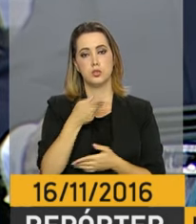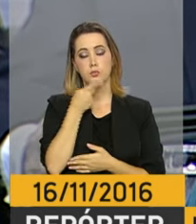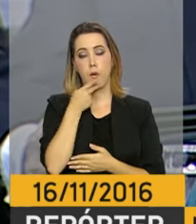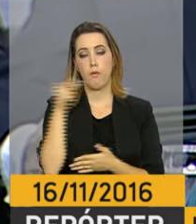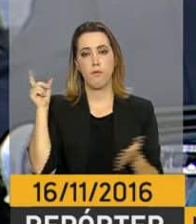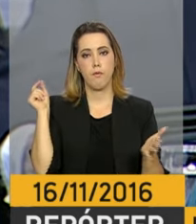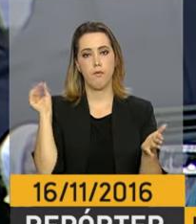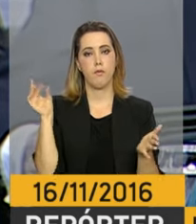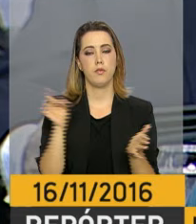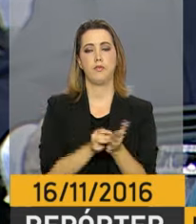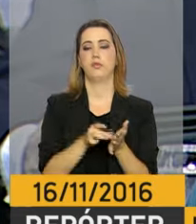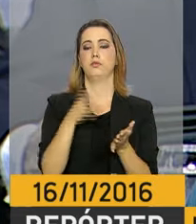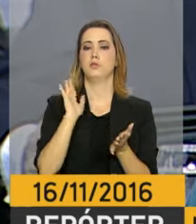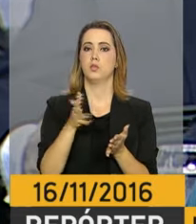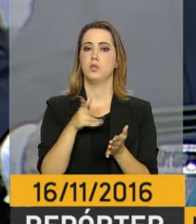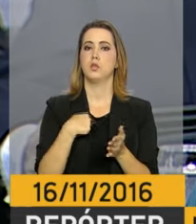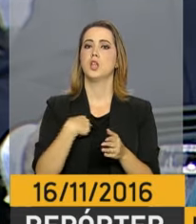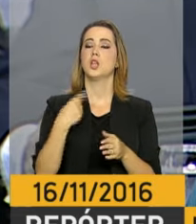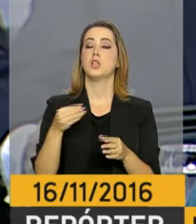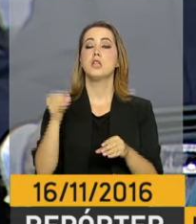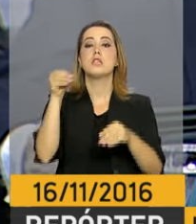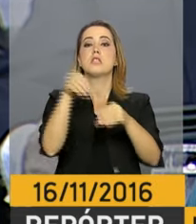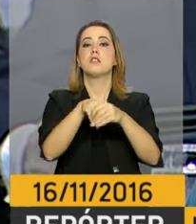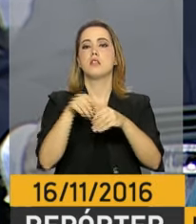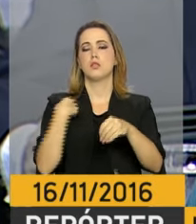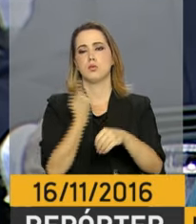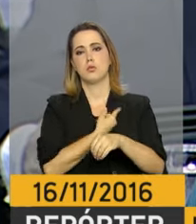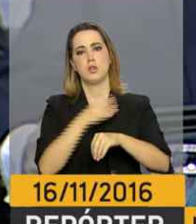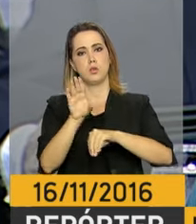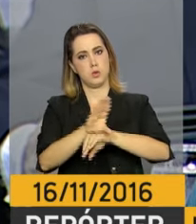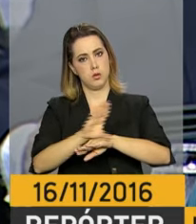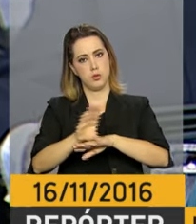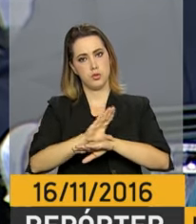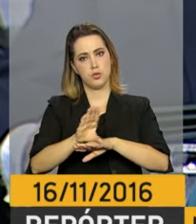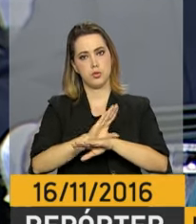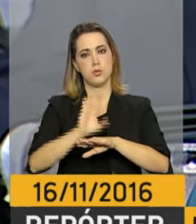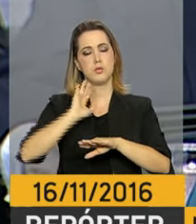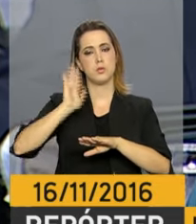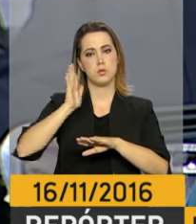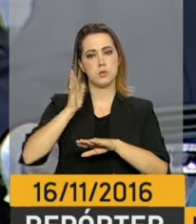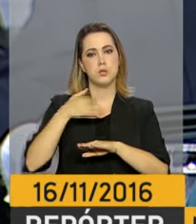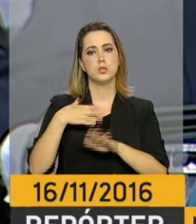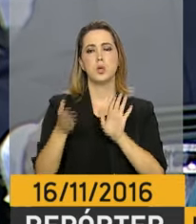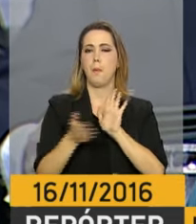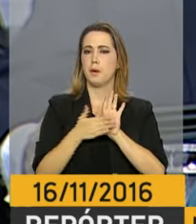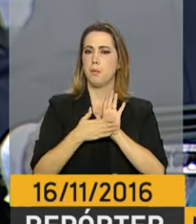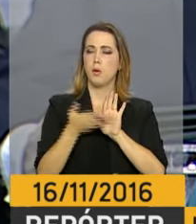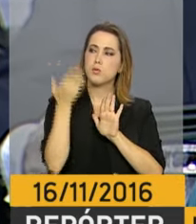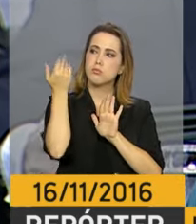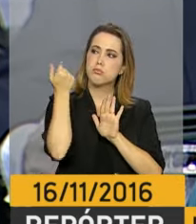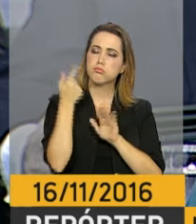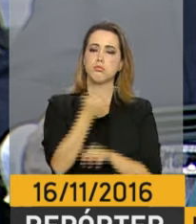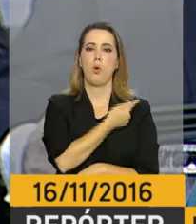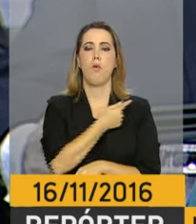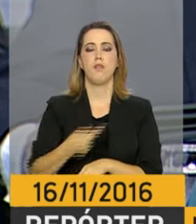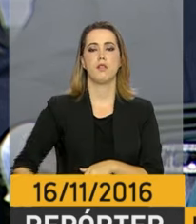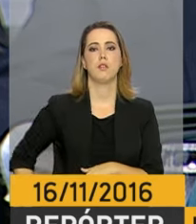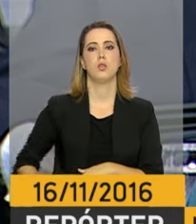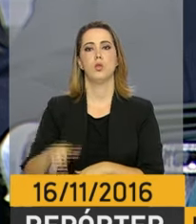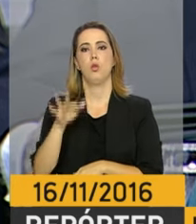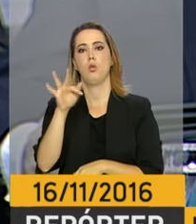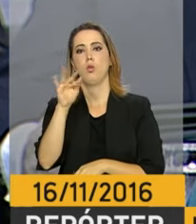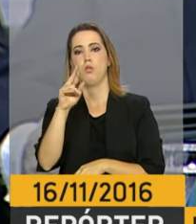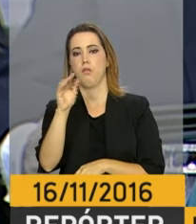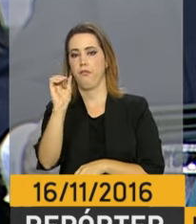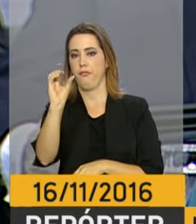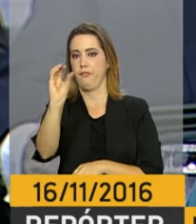Constituição fruto até viu senhores ministros de uma proposta que na época me fez o então Governador Franco montouro